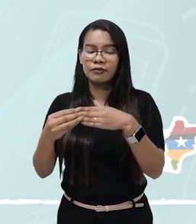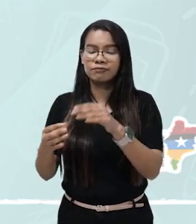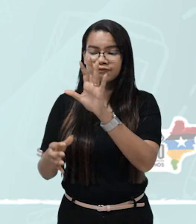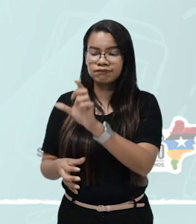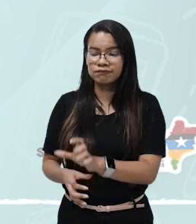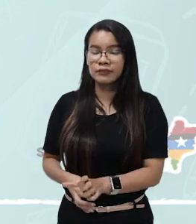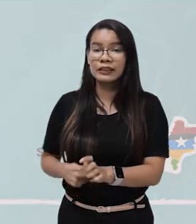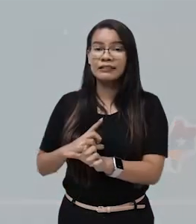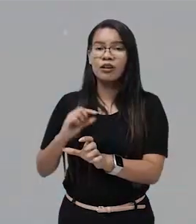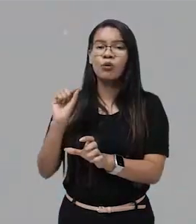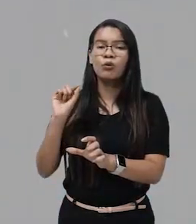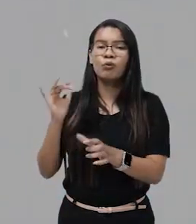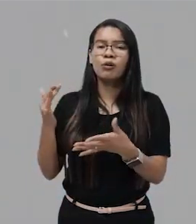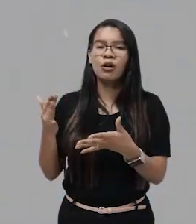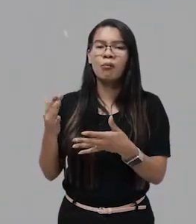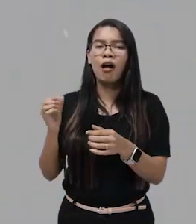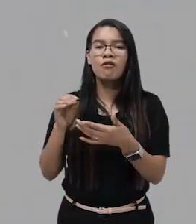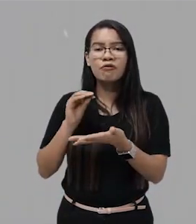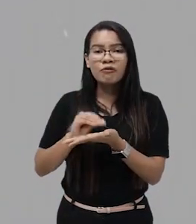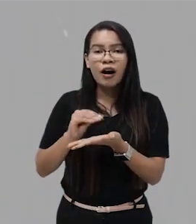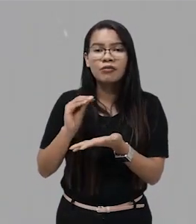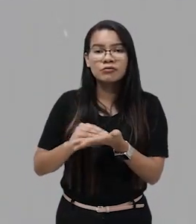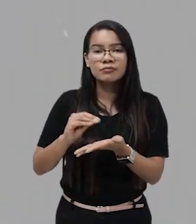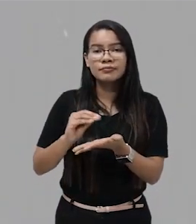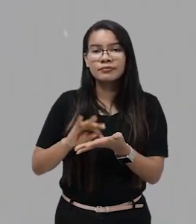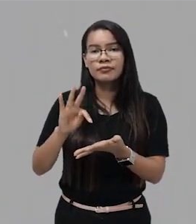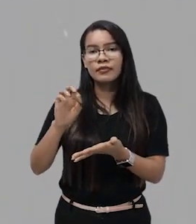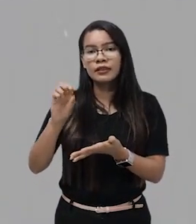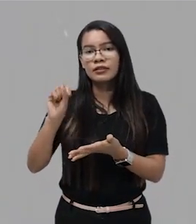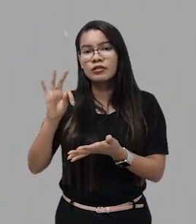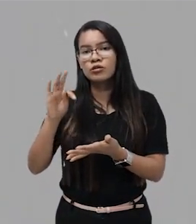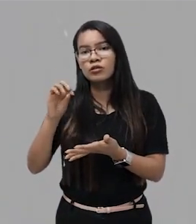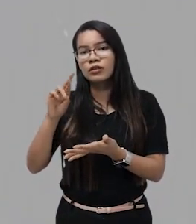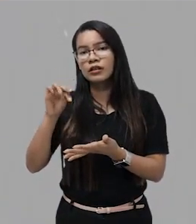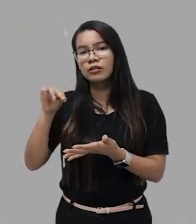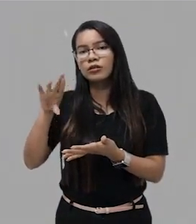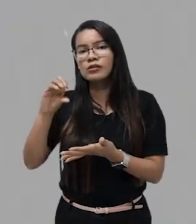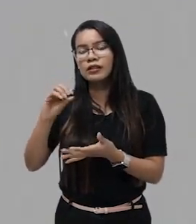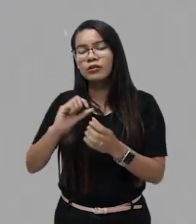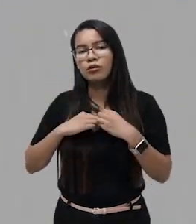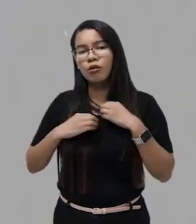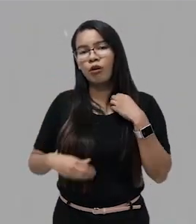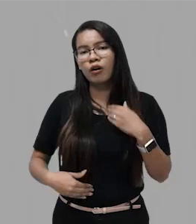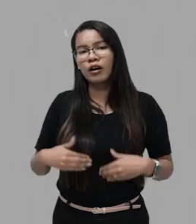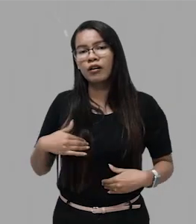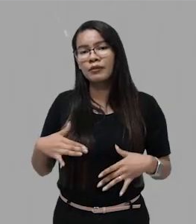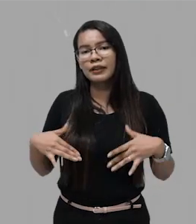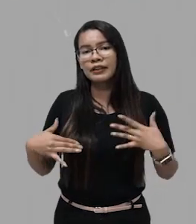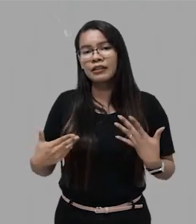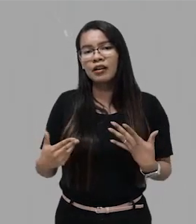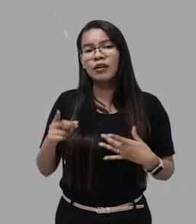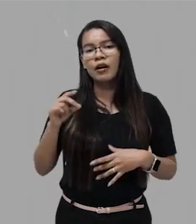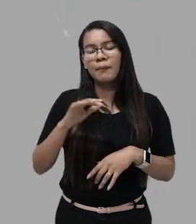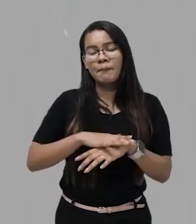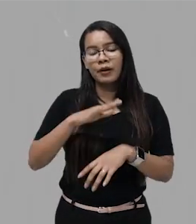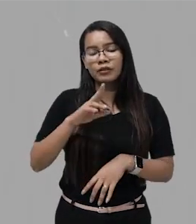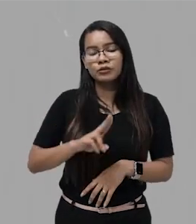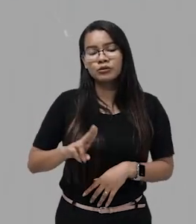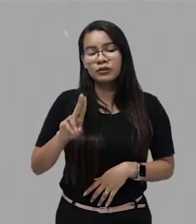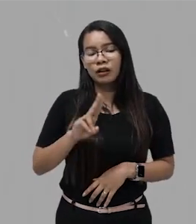Uma insuficiência de testosterona no seu organismo. Tá certo? Então está aqui a Durateston, uma das que é mais